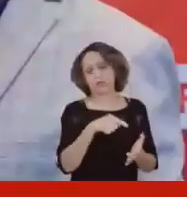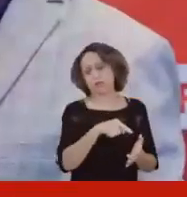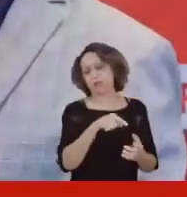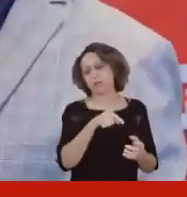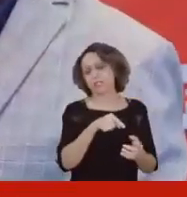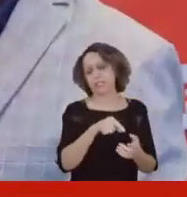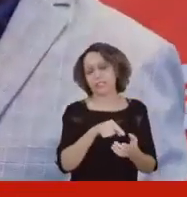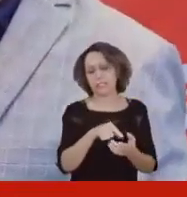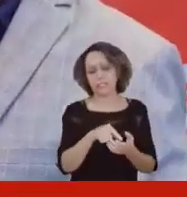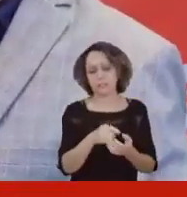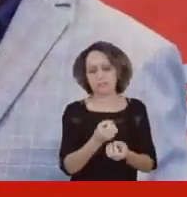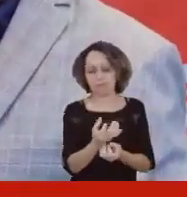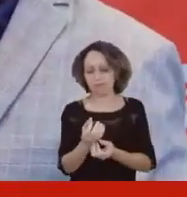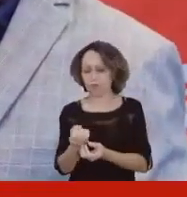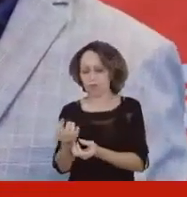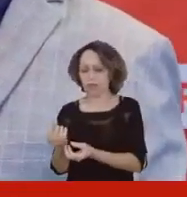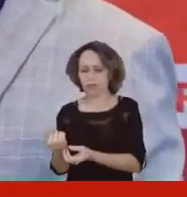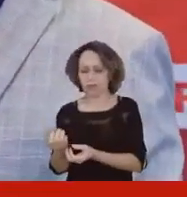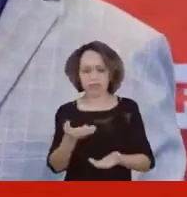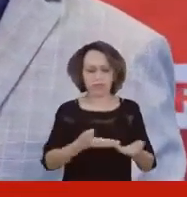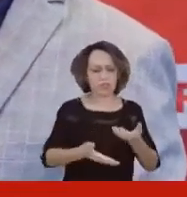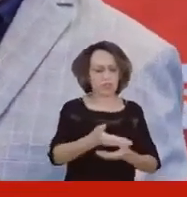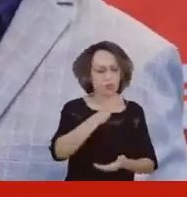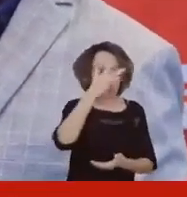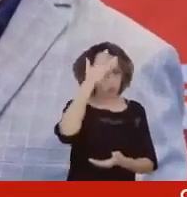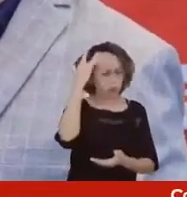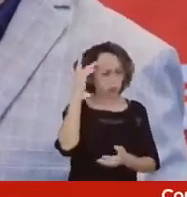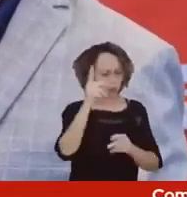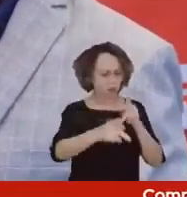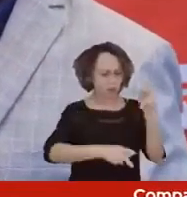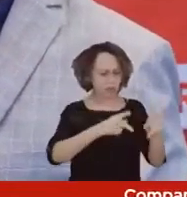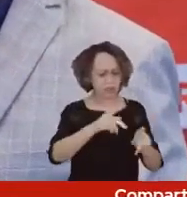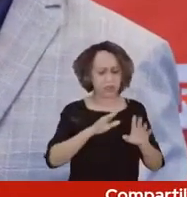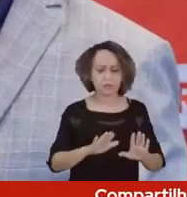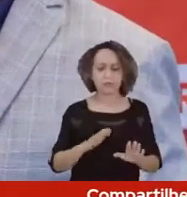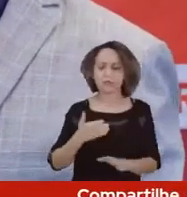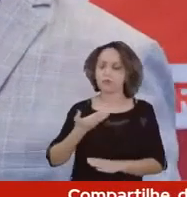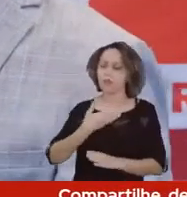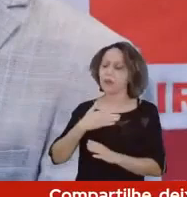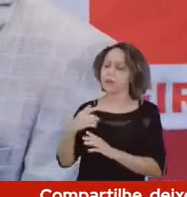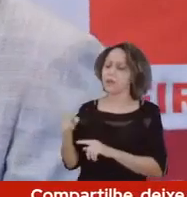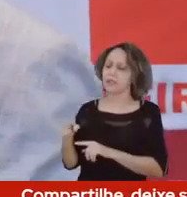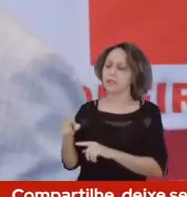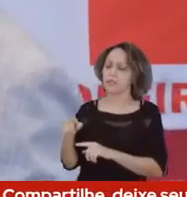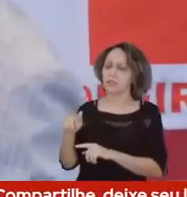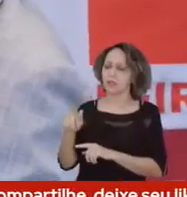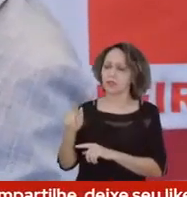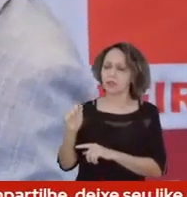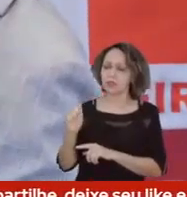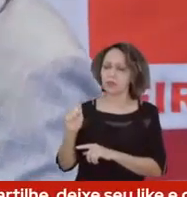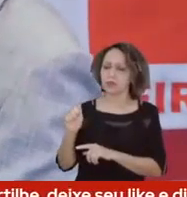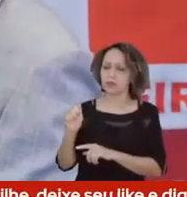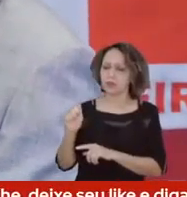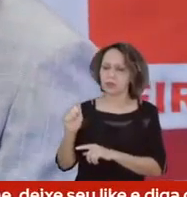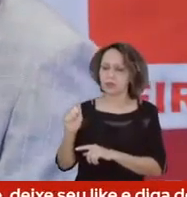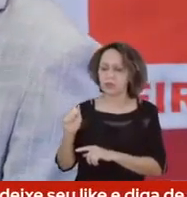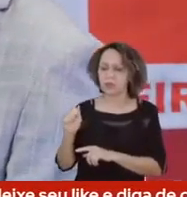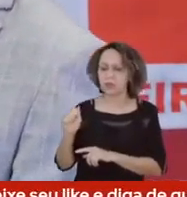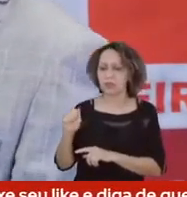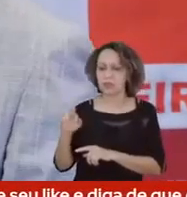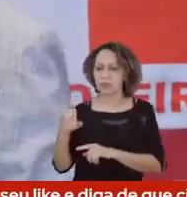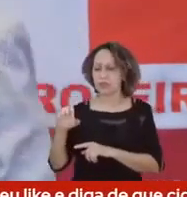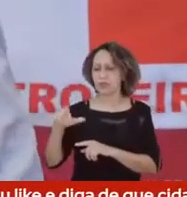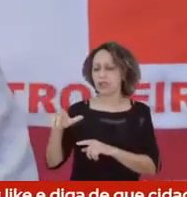A minha amizade com o Gabriela, ela vem de 40 anos atrás. Com o Zé Eduardo Dutra, vem de 40 anos